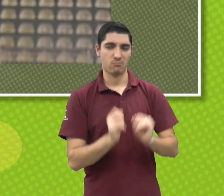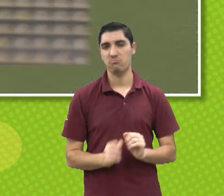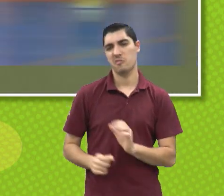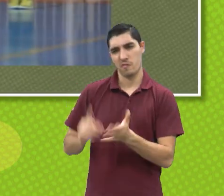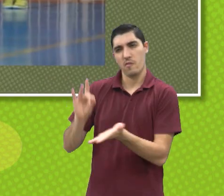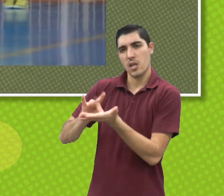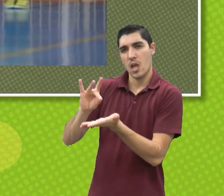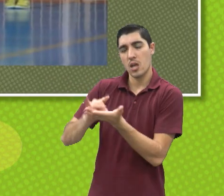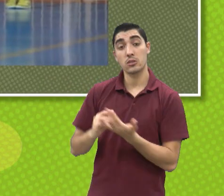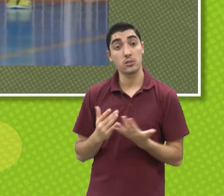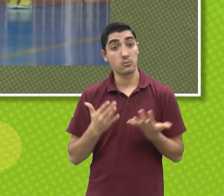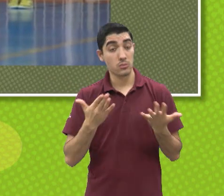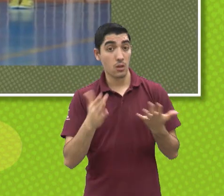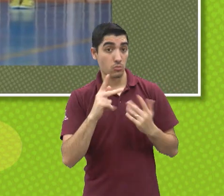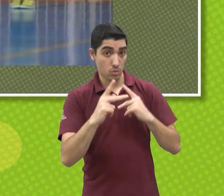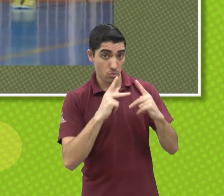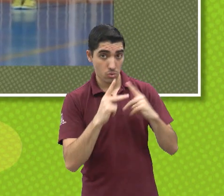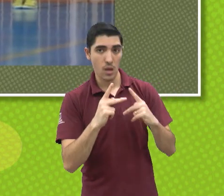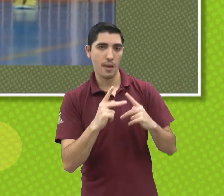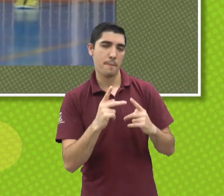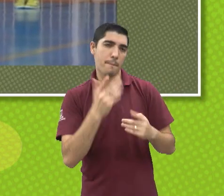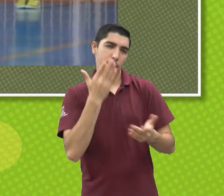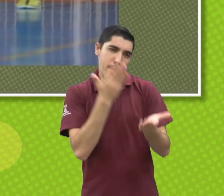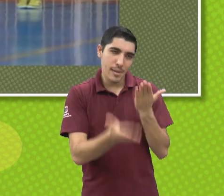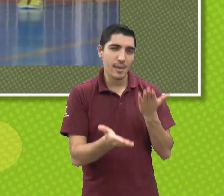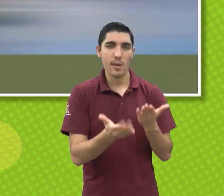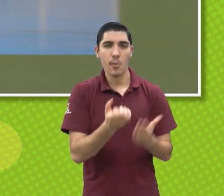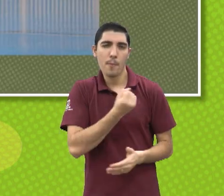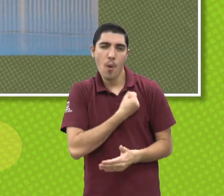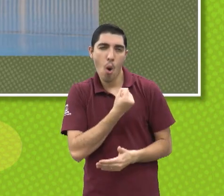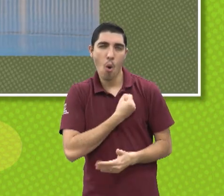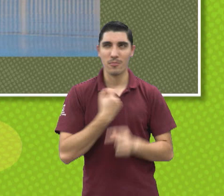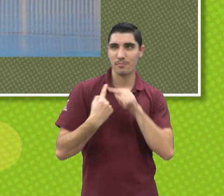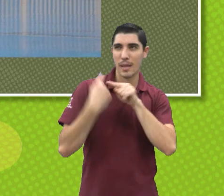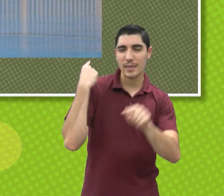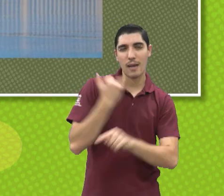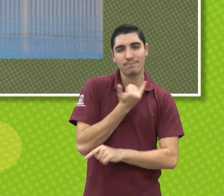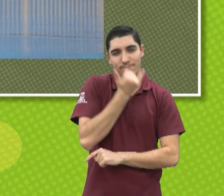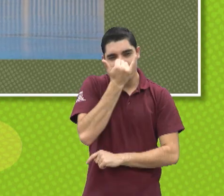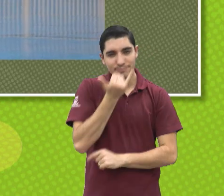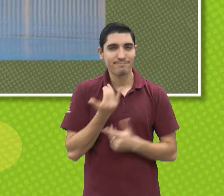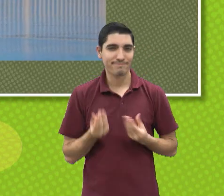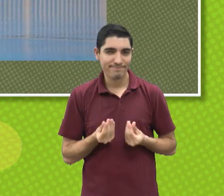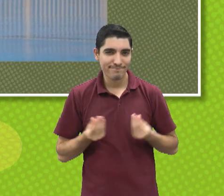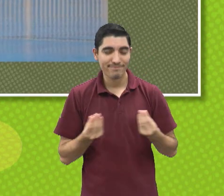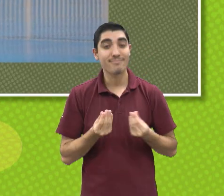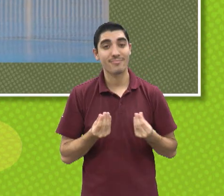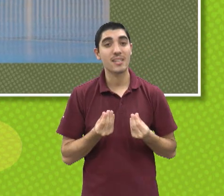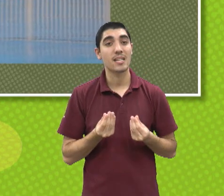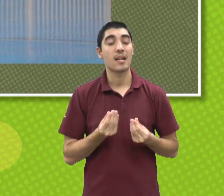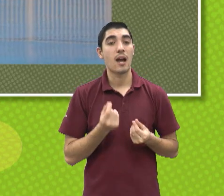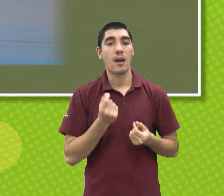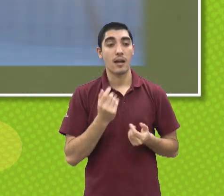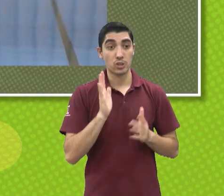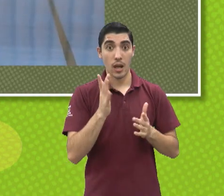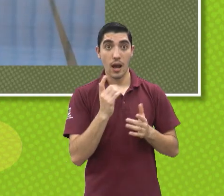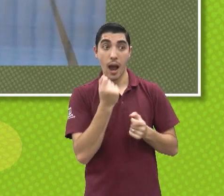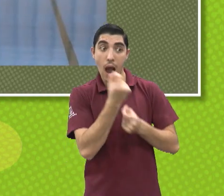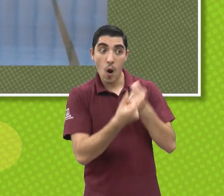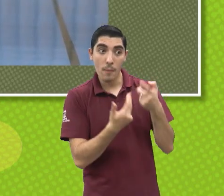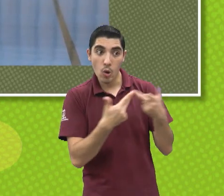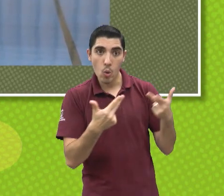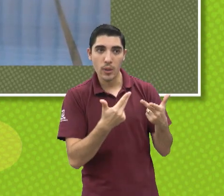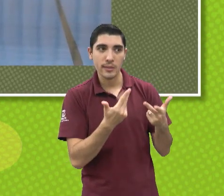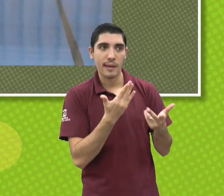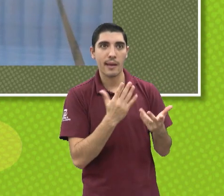fez o resultado. Lógico, perdeu alguns pontos que não poderia ter perdido, tomou alguns sustos, ganhou, como foi no caso que ganhou do